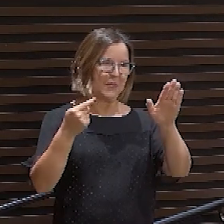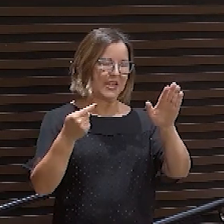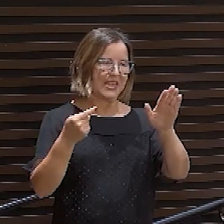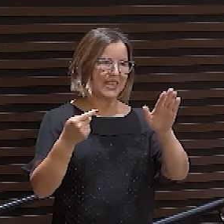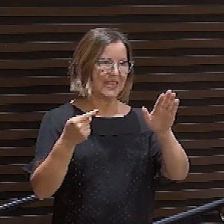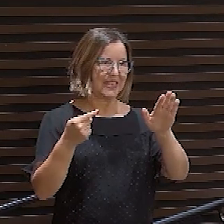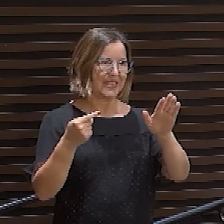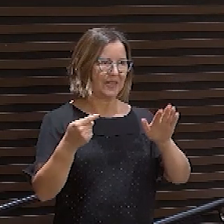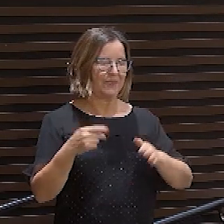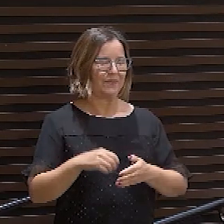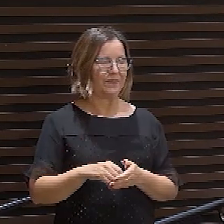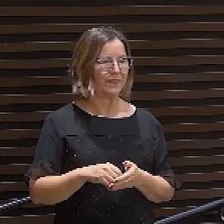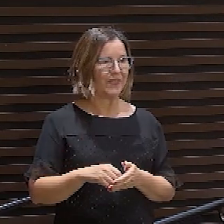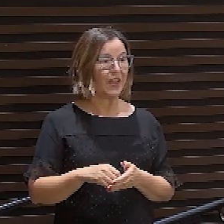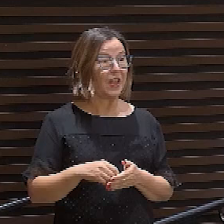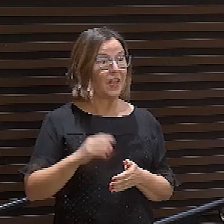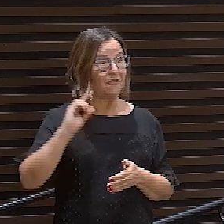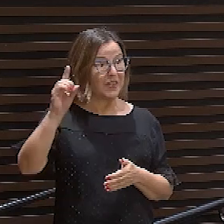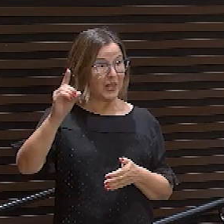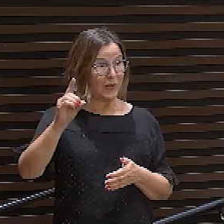pela sua graça.